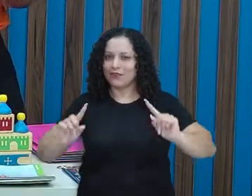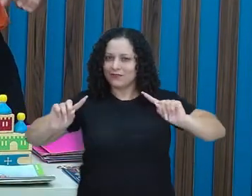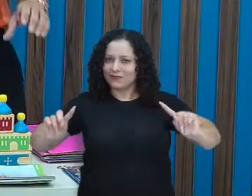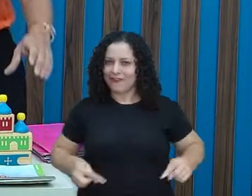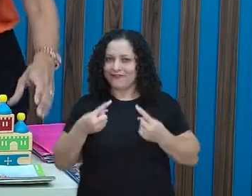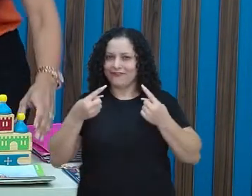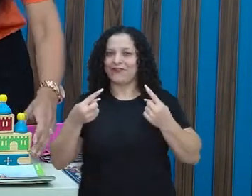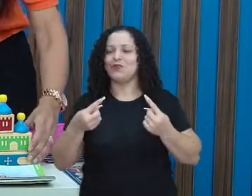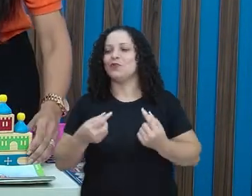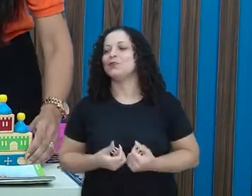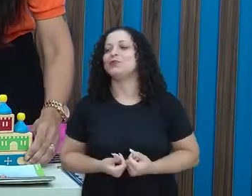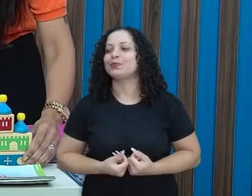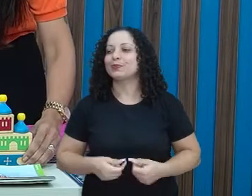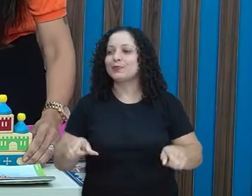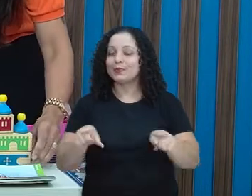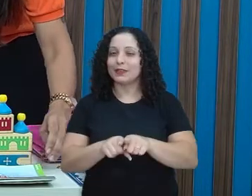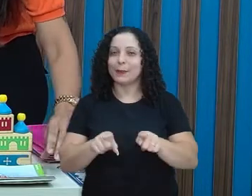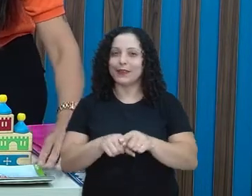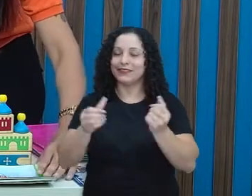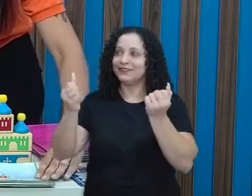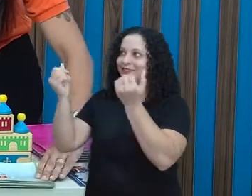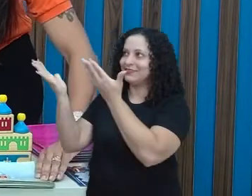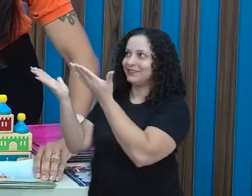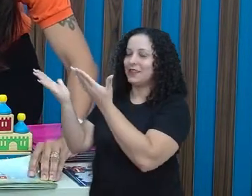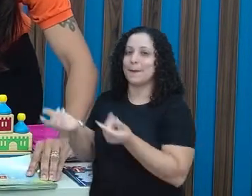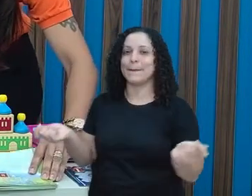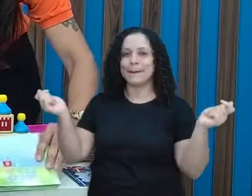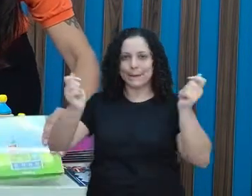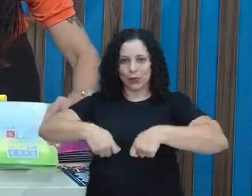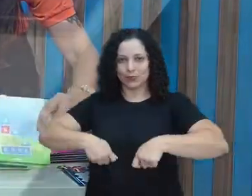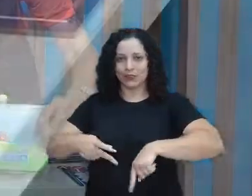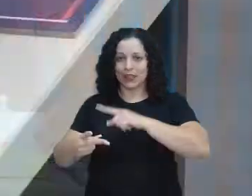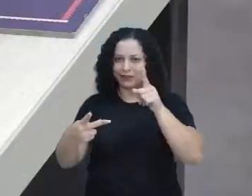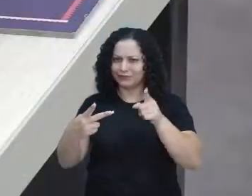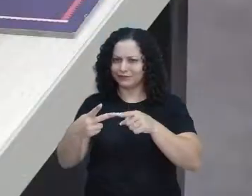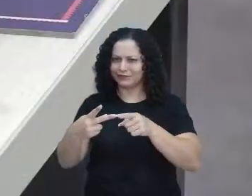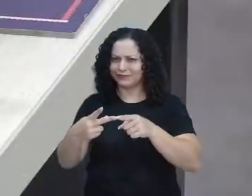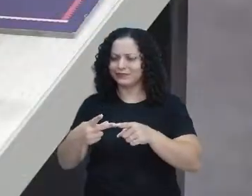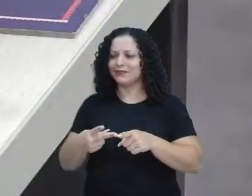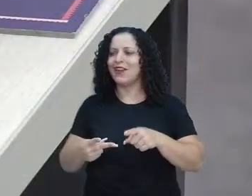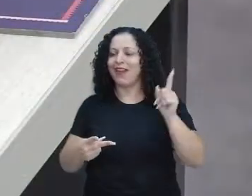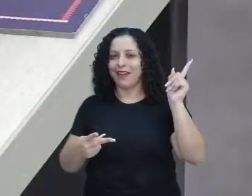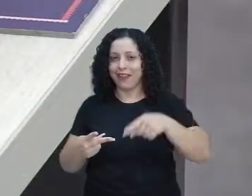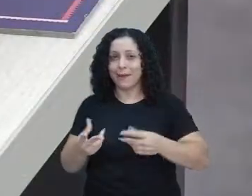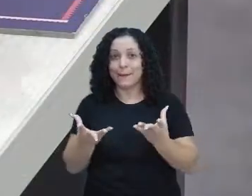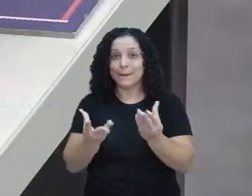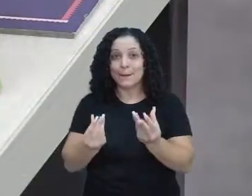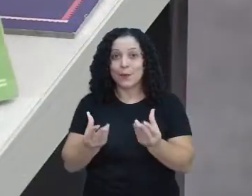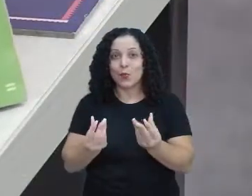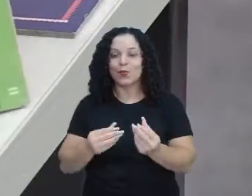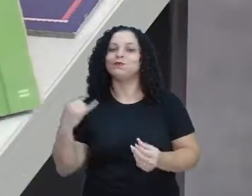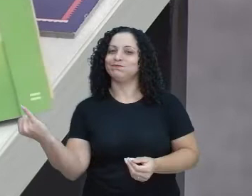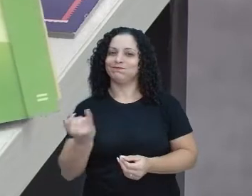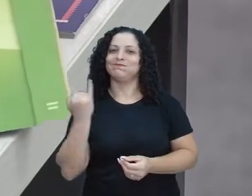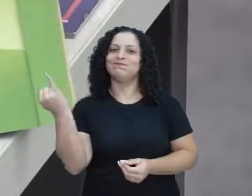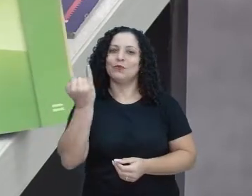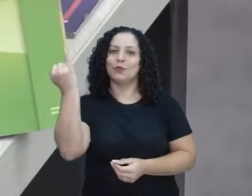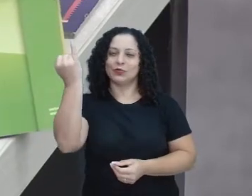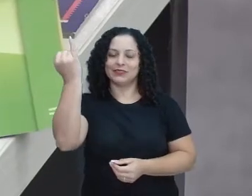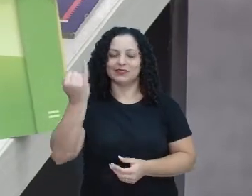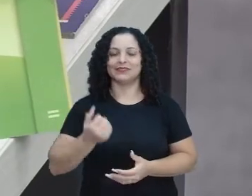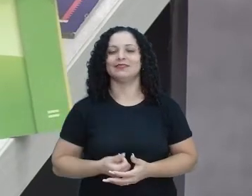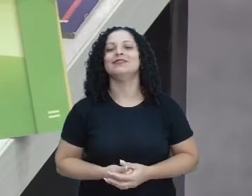desafio. Essa outra possibilidade aqui, ó, uma possibilidade muito lúdica, tá?